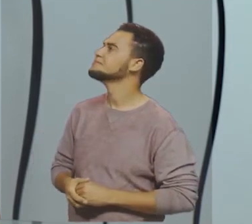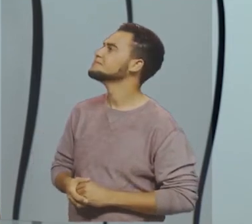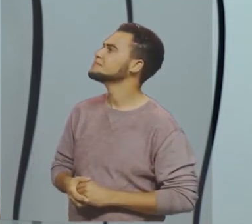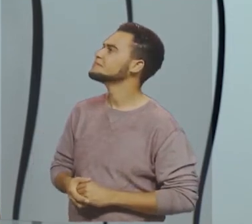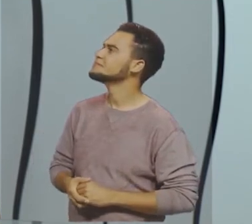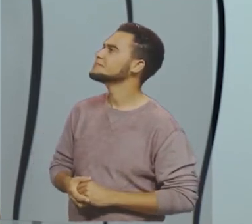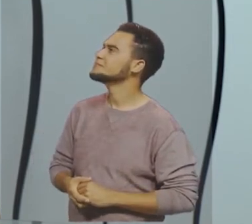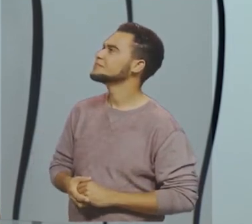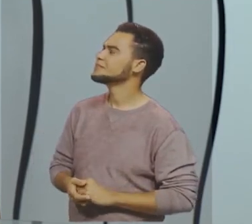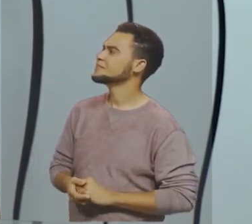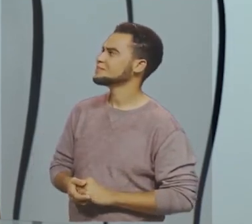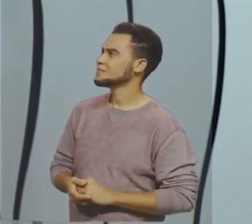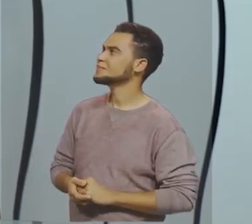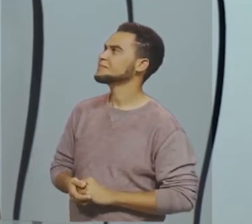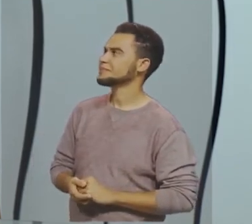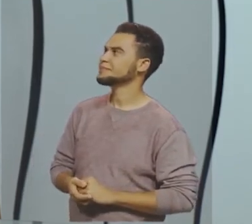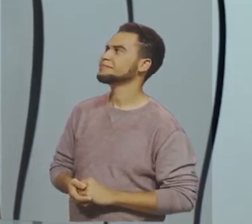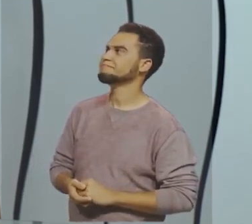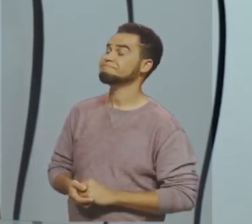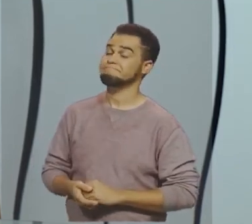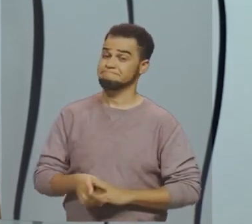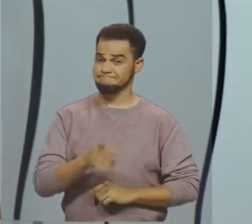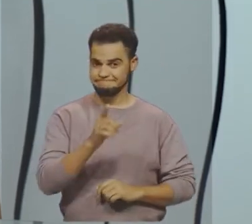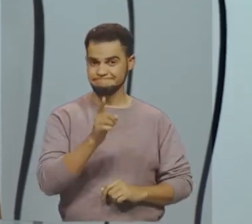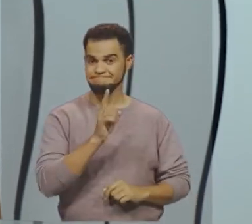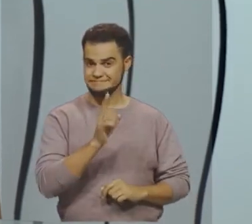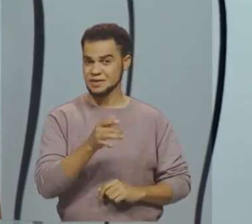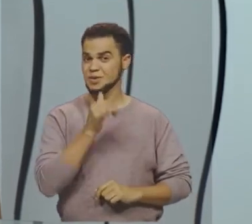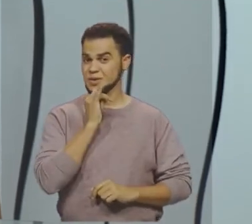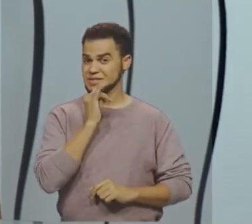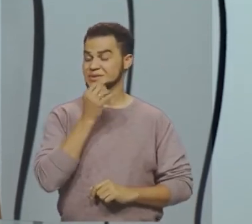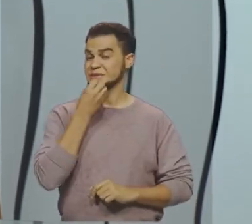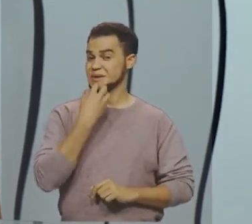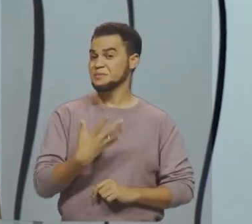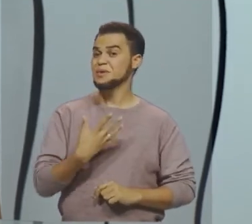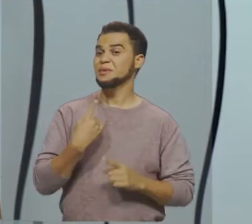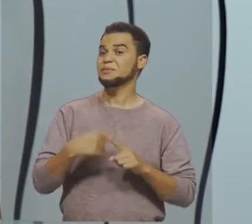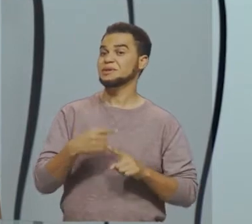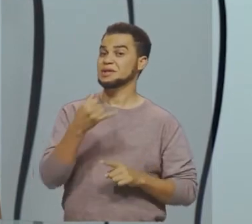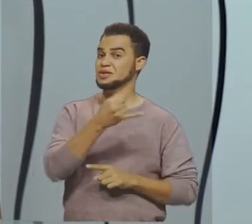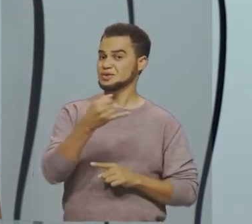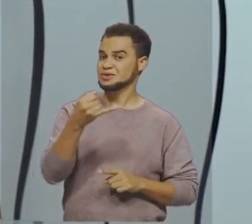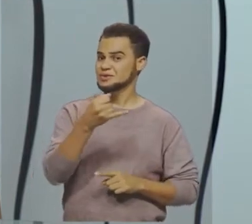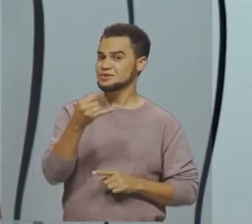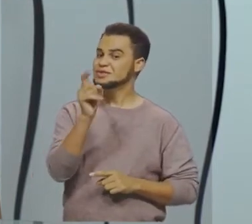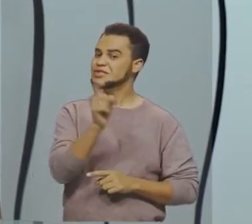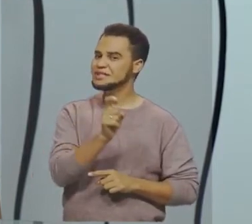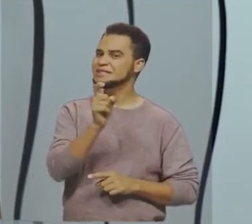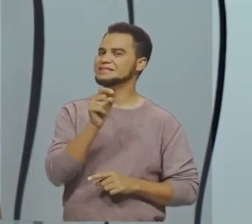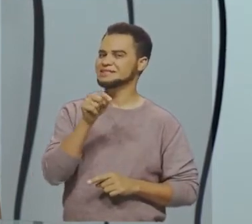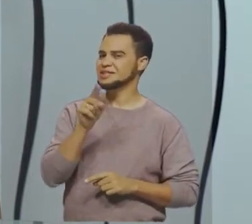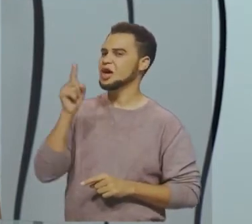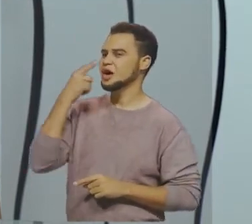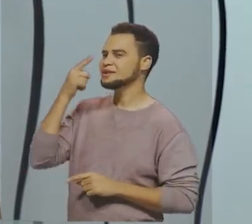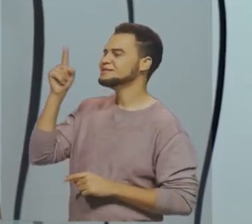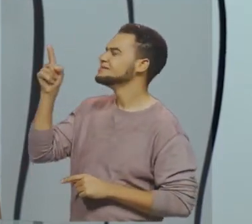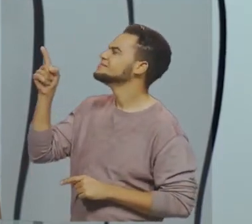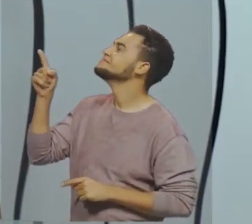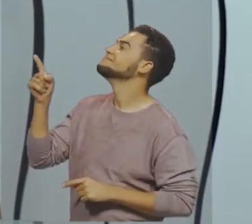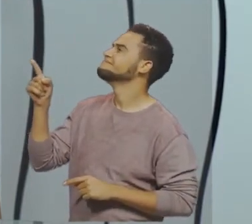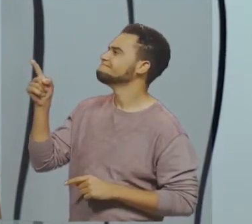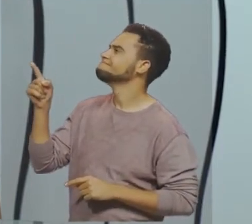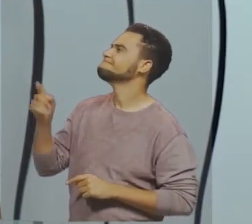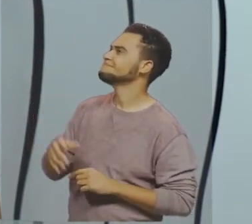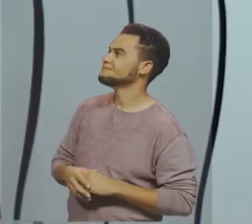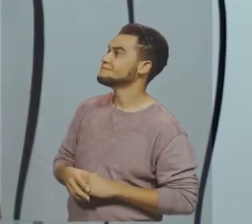Bom, então, o exemplo é bom que o x está negativo, né? Então, sempre quando eu